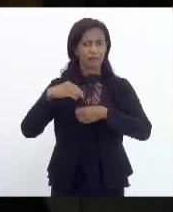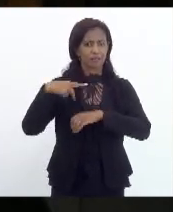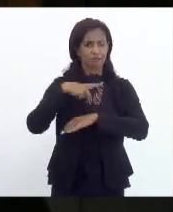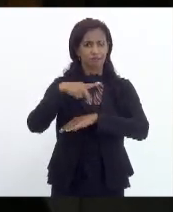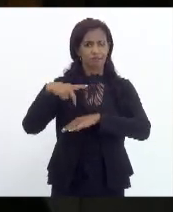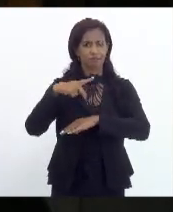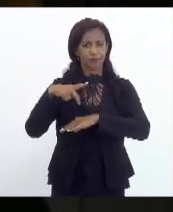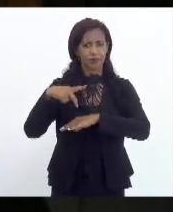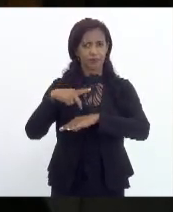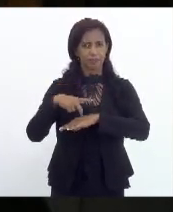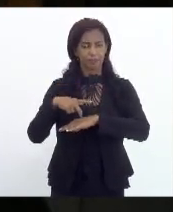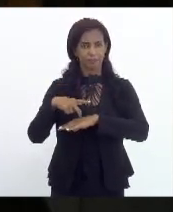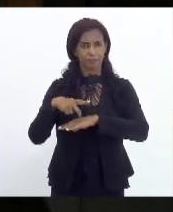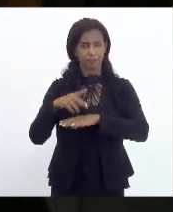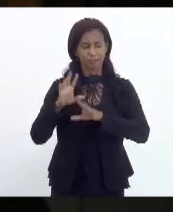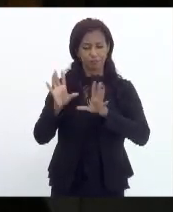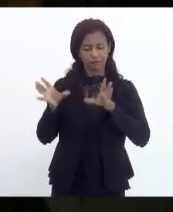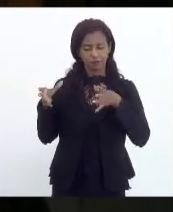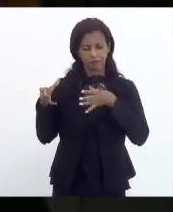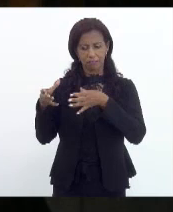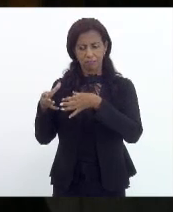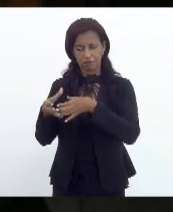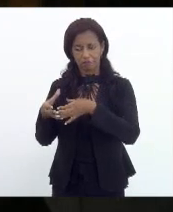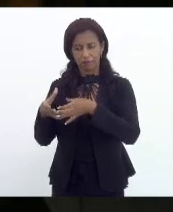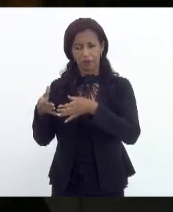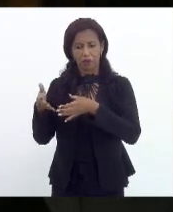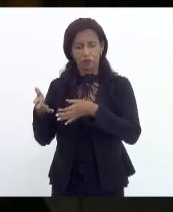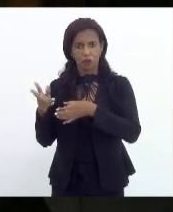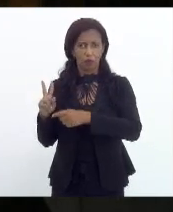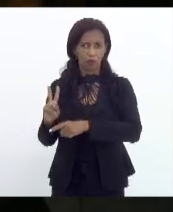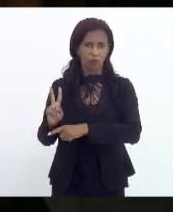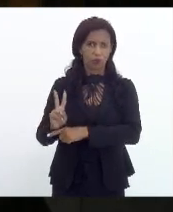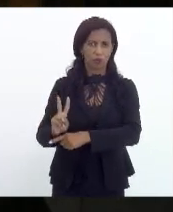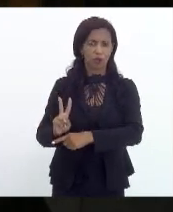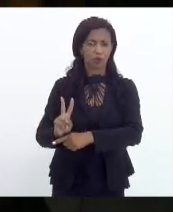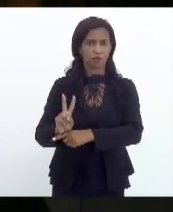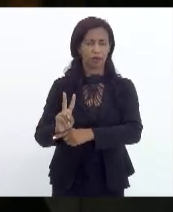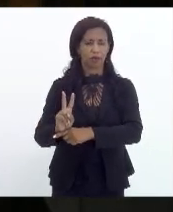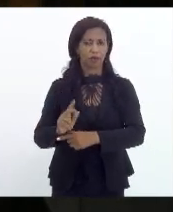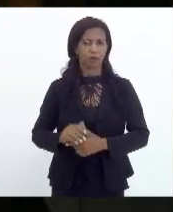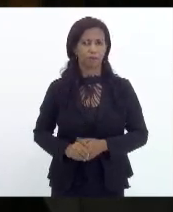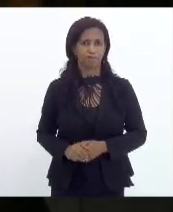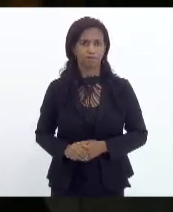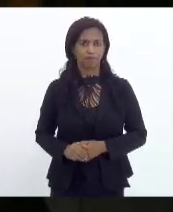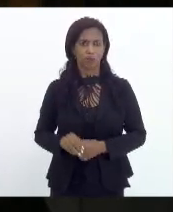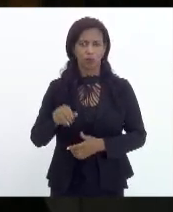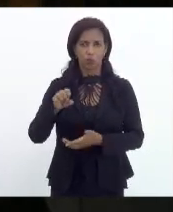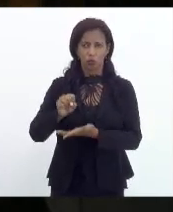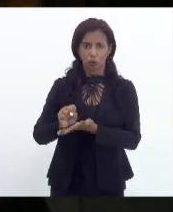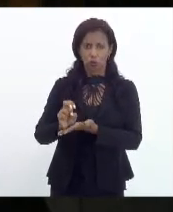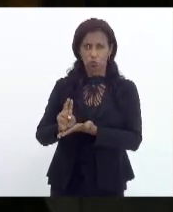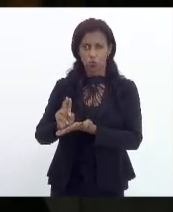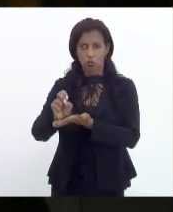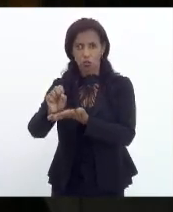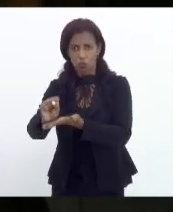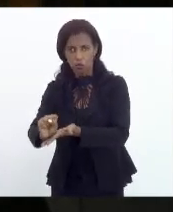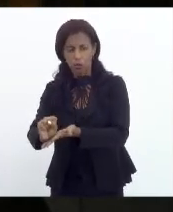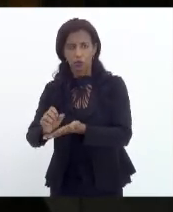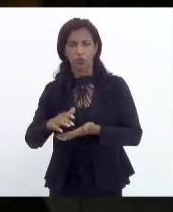grande entre aqueles que defendiam e o SUS